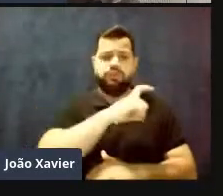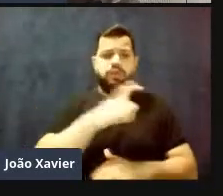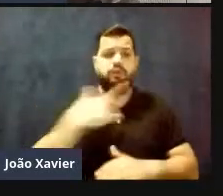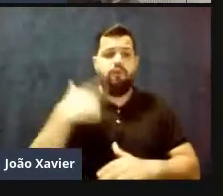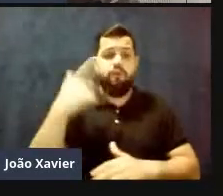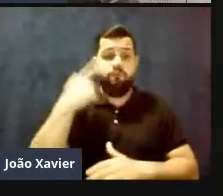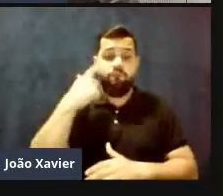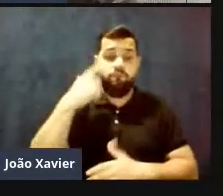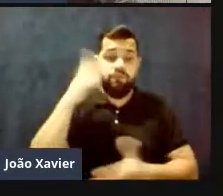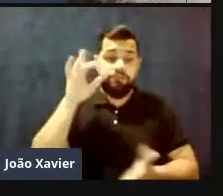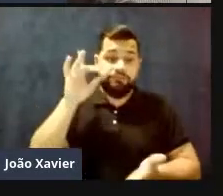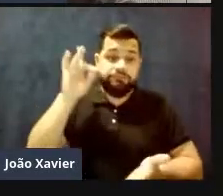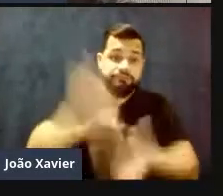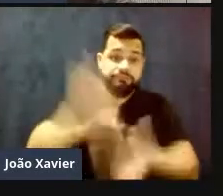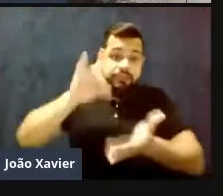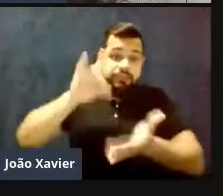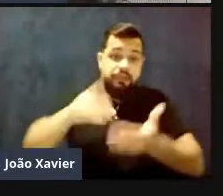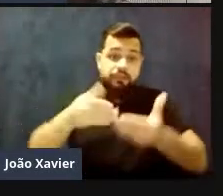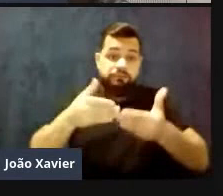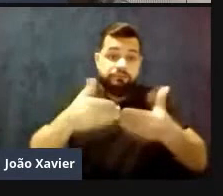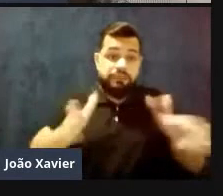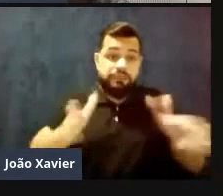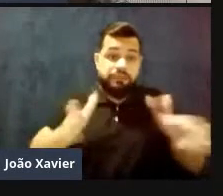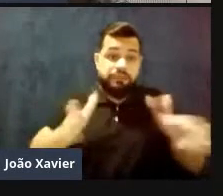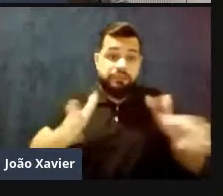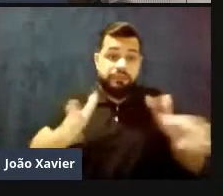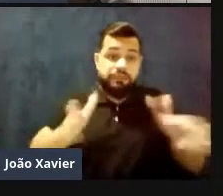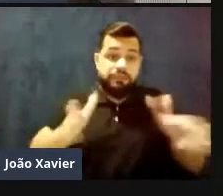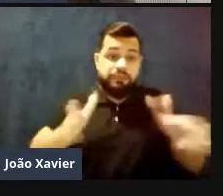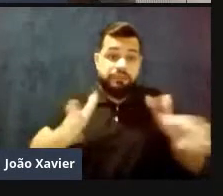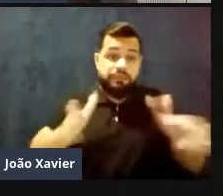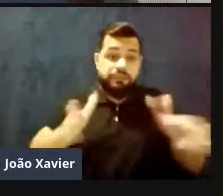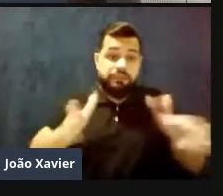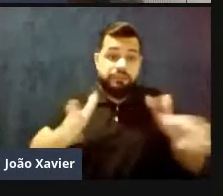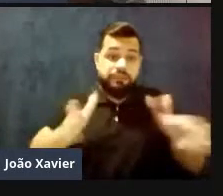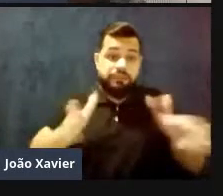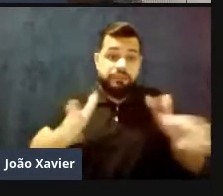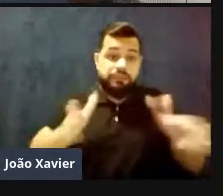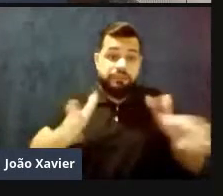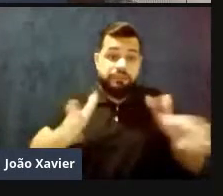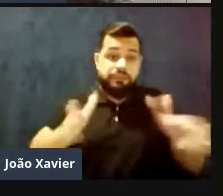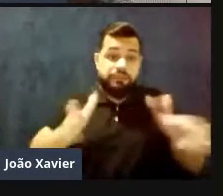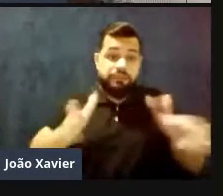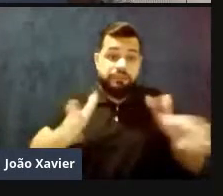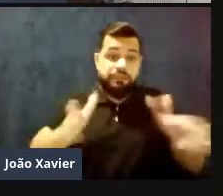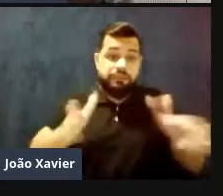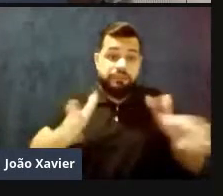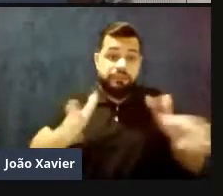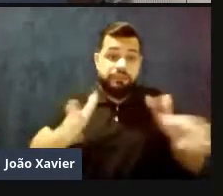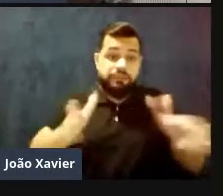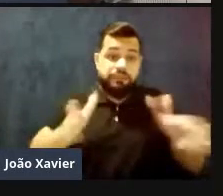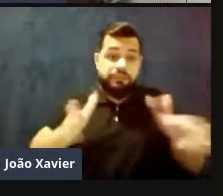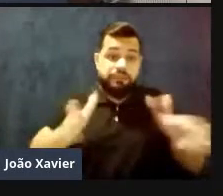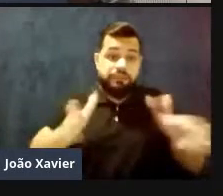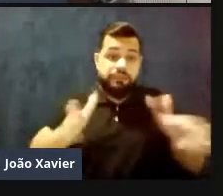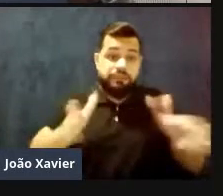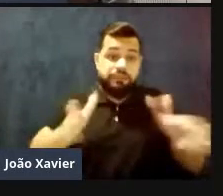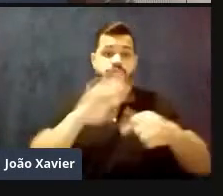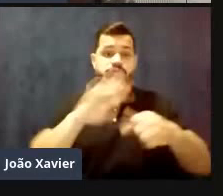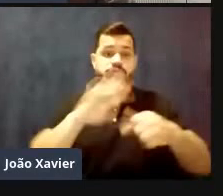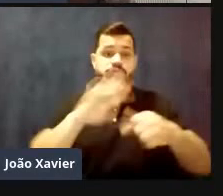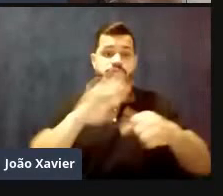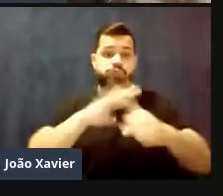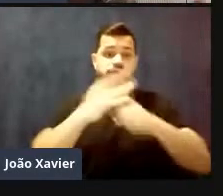leitos, com uma equipe que fosse exclusivamente para aquela finalidade, os profissionais que trabalhariam na UTI Covid, por exemplo, por uma questão de